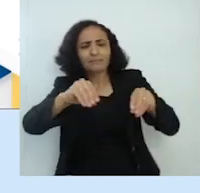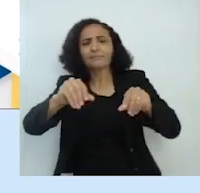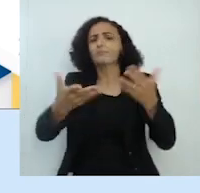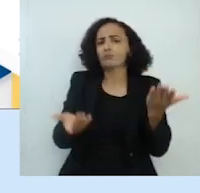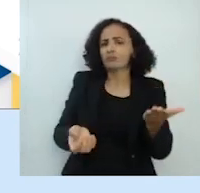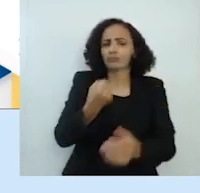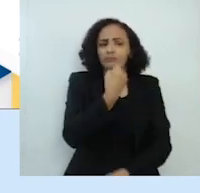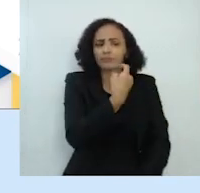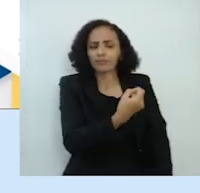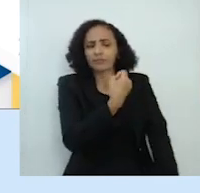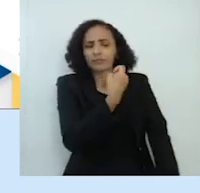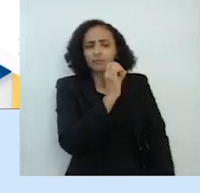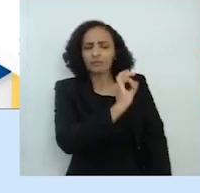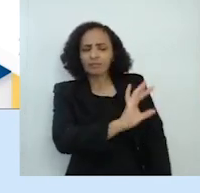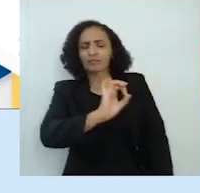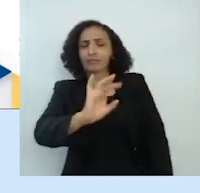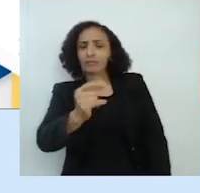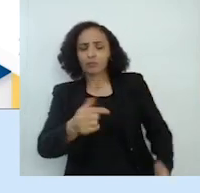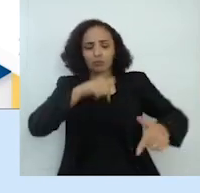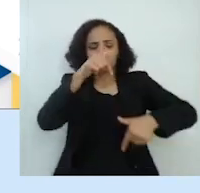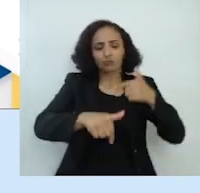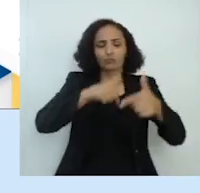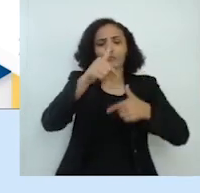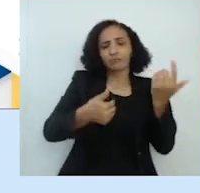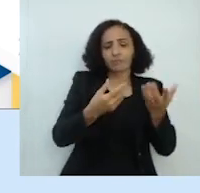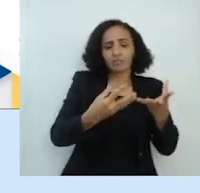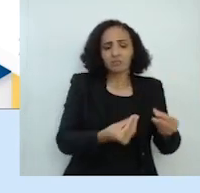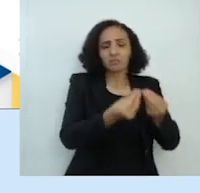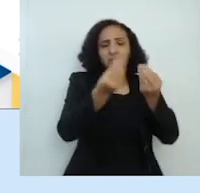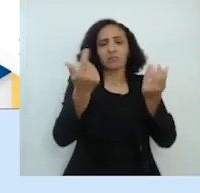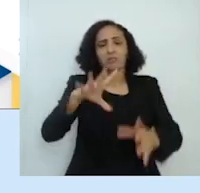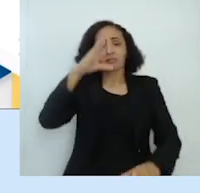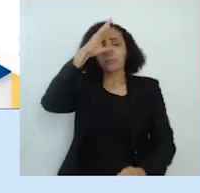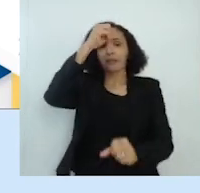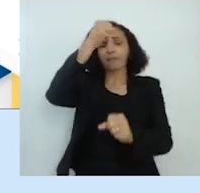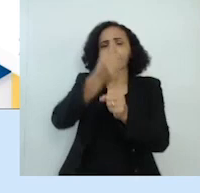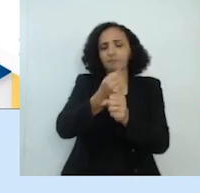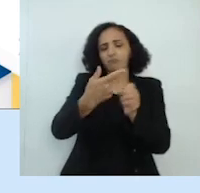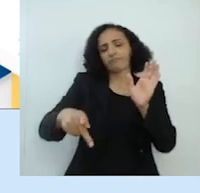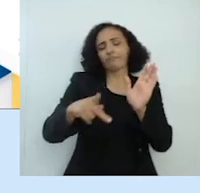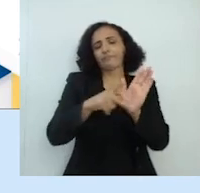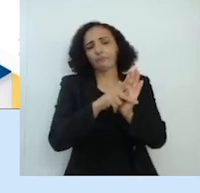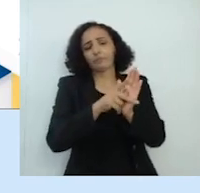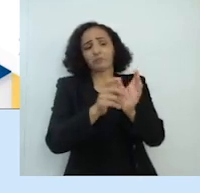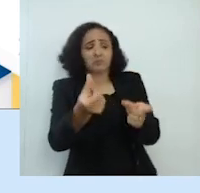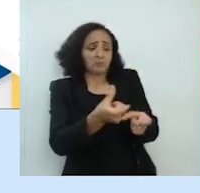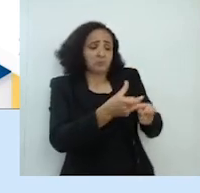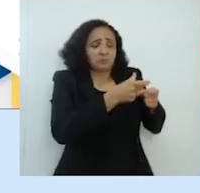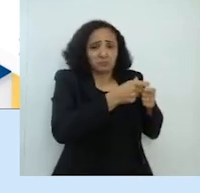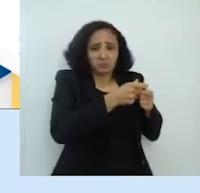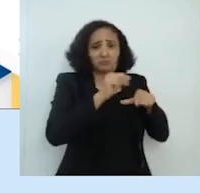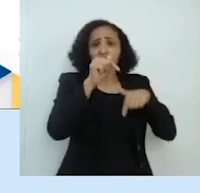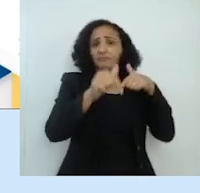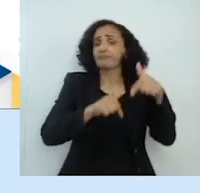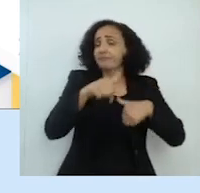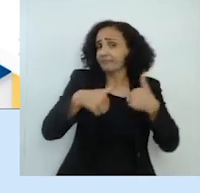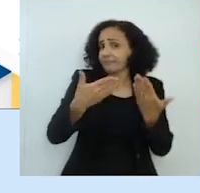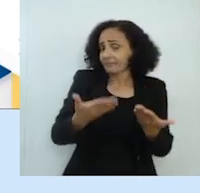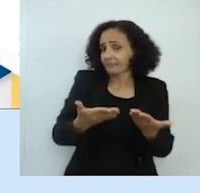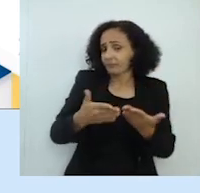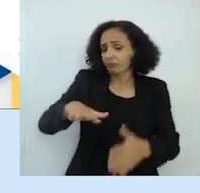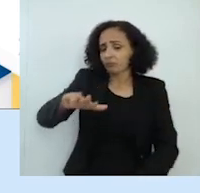um produzia, deixava a maior parte para o senhor e uma pequena parte para eles. Em compensação, o senhor